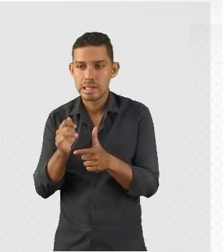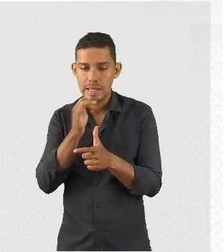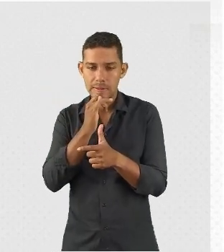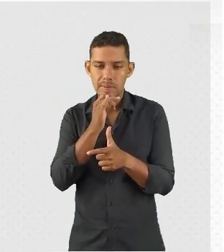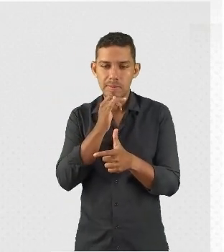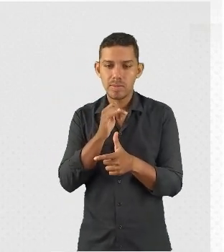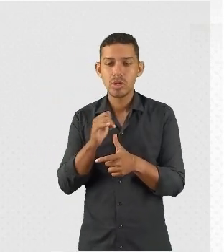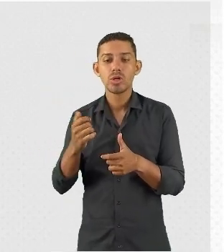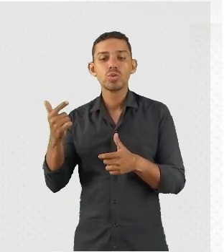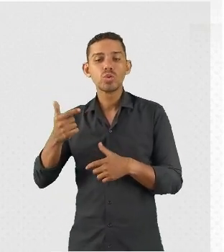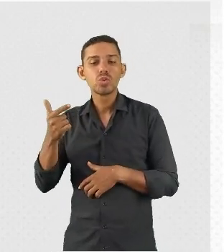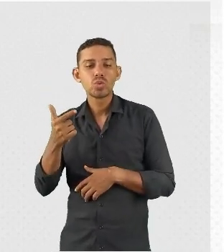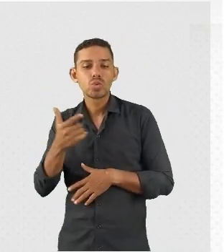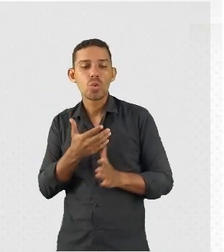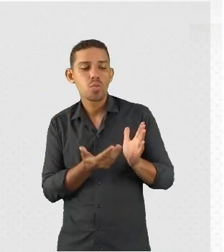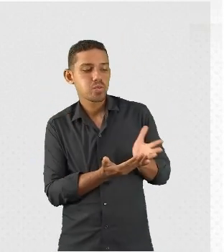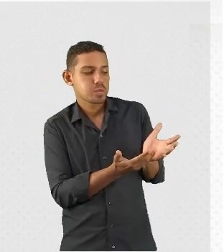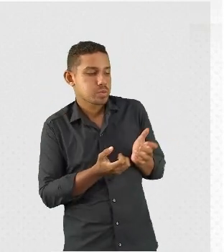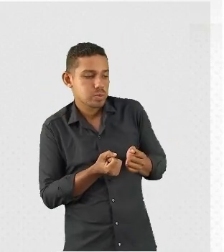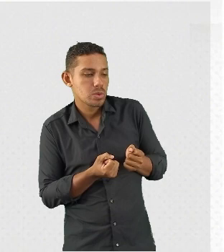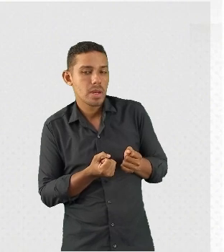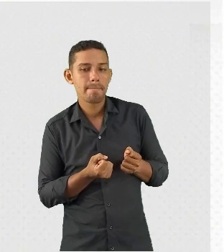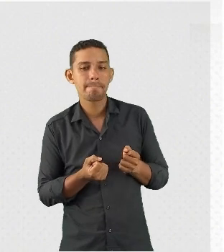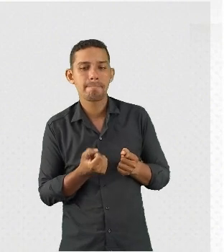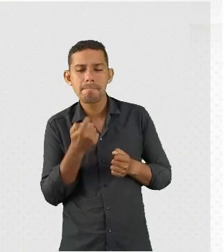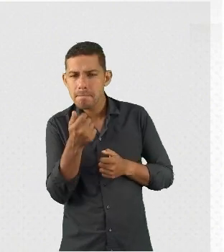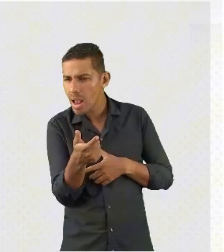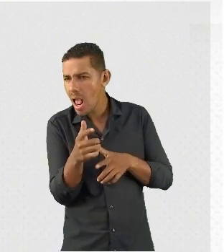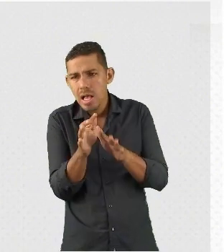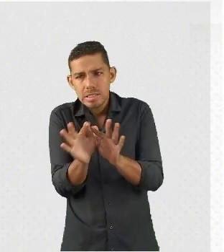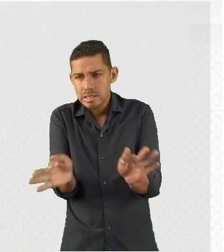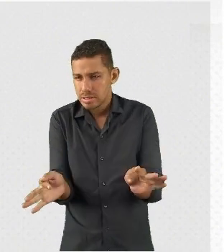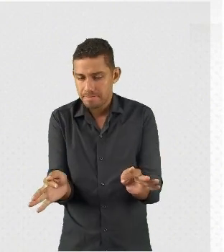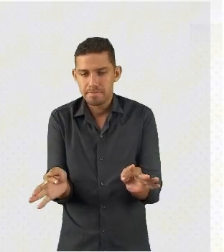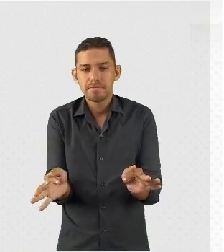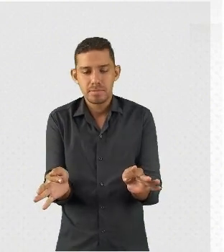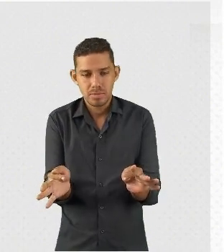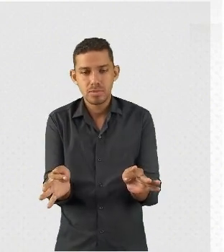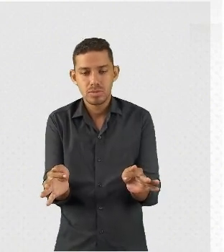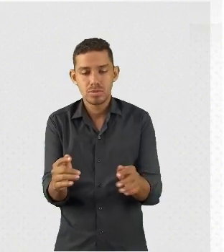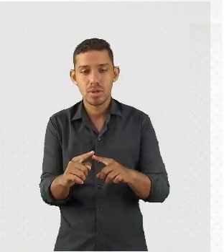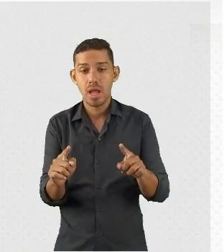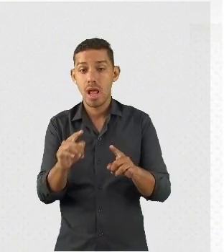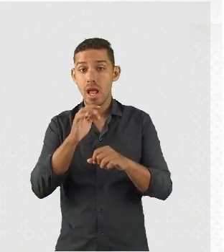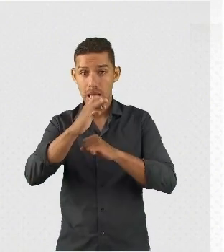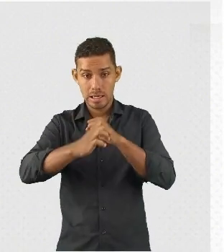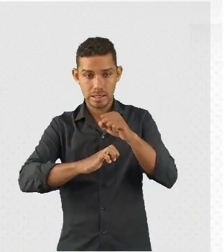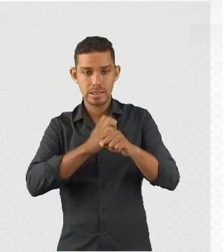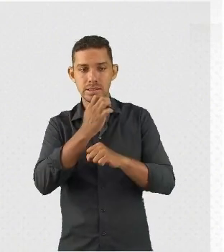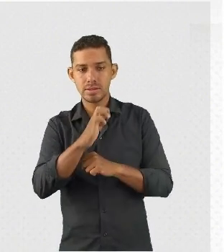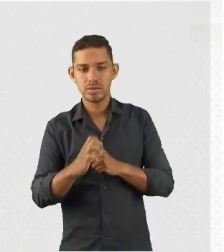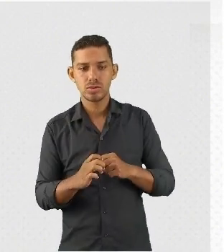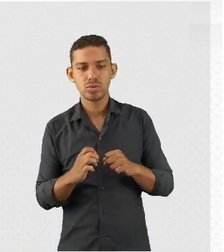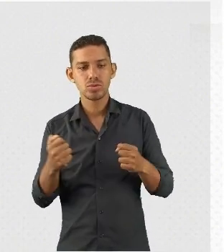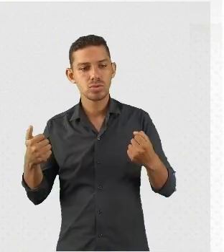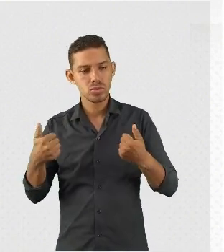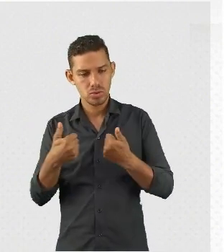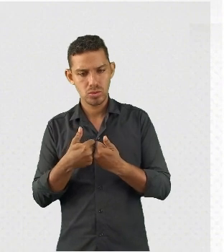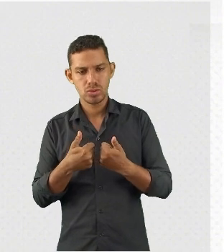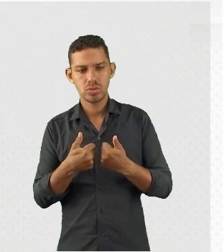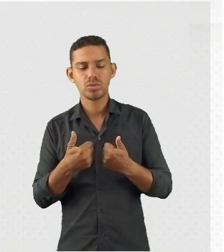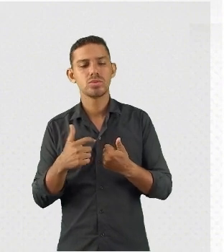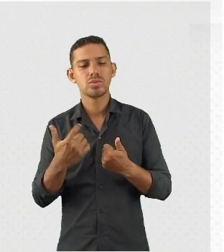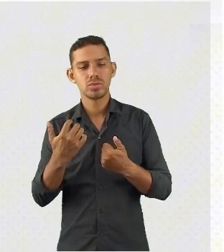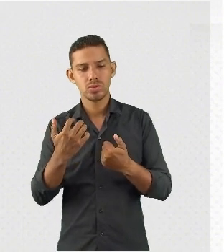pegar um pouquinho das cargas. É um processo simples, né? Eletrização por contato. Colocou o contato, o elétron vai ser transferido de um